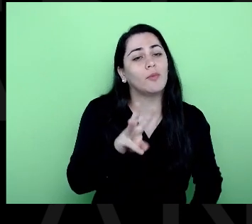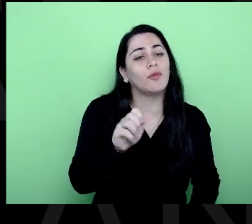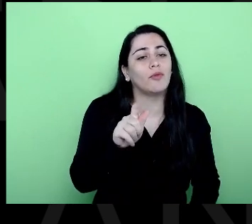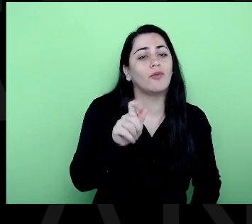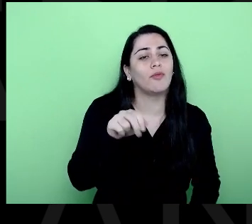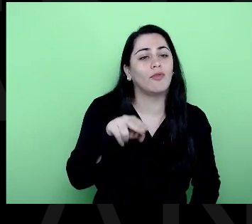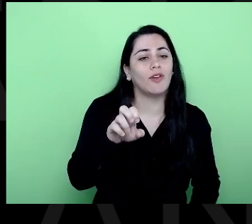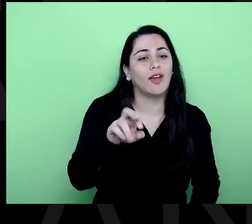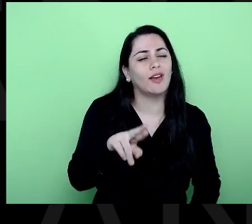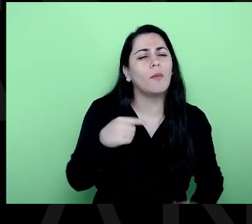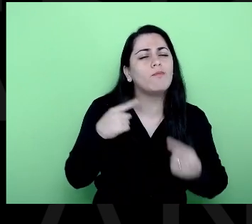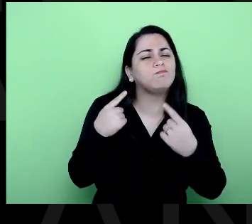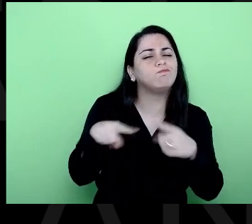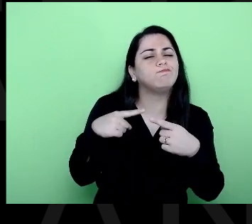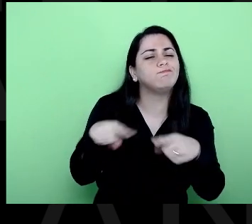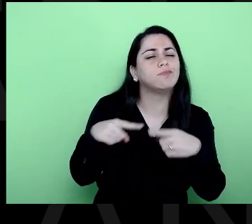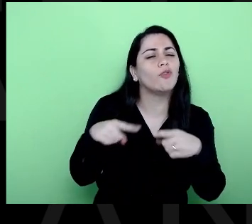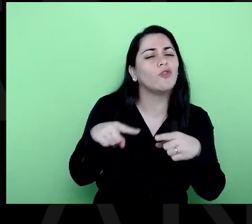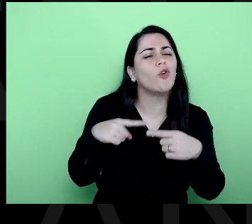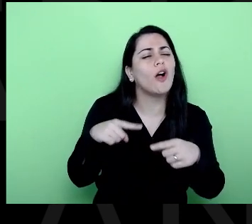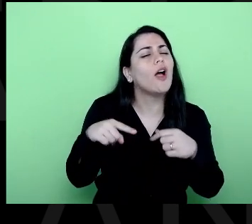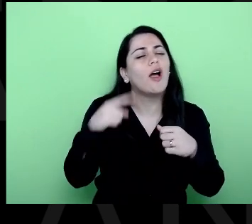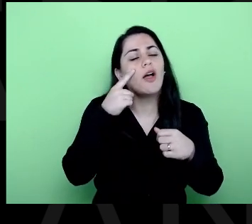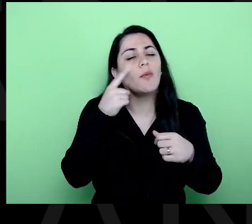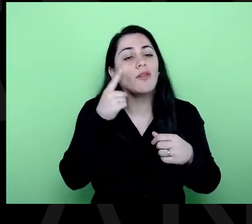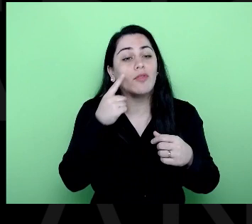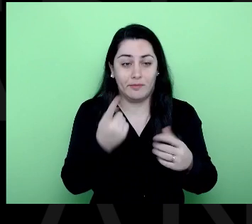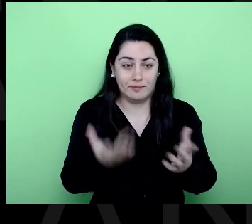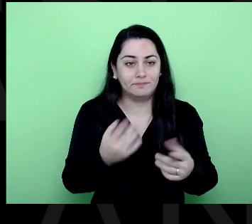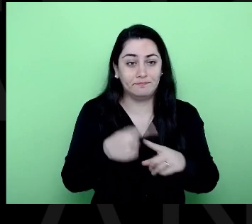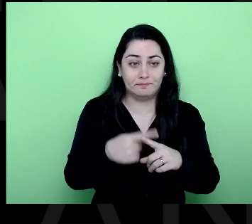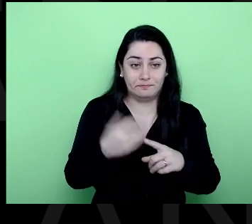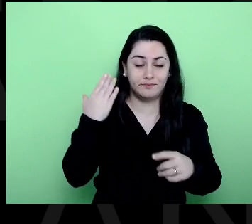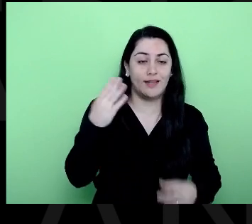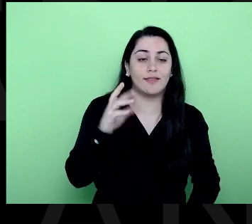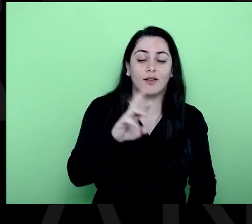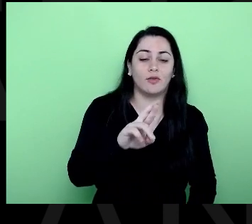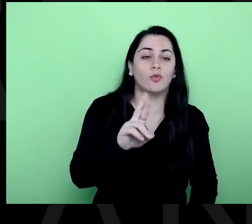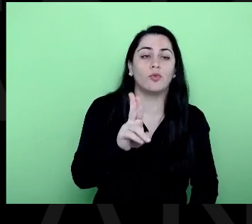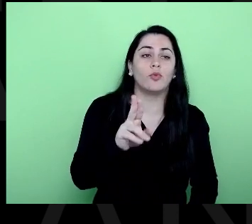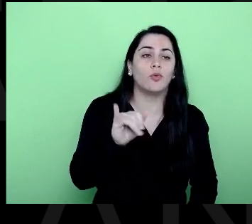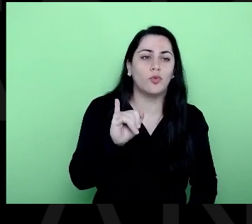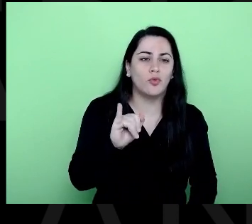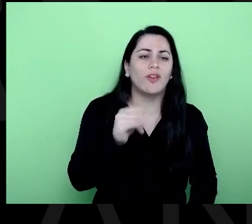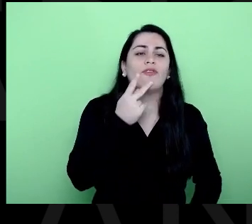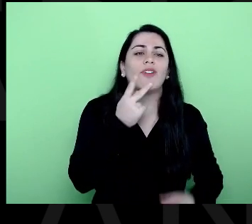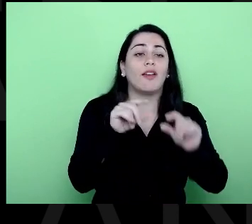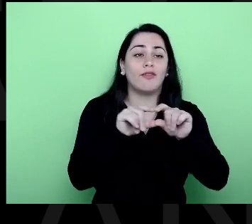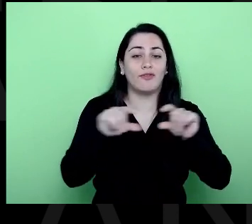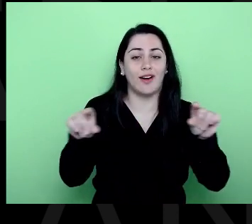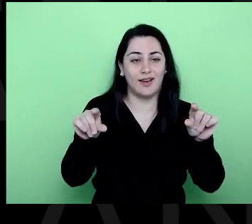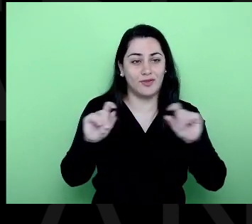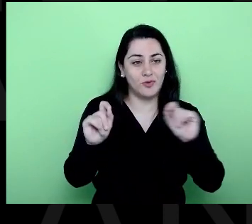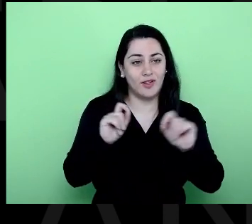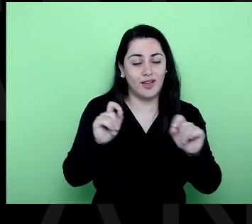uma provocação, inclusive, porque o Rui Castro, ele tem uma frase clássica, né? Que ele